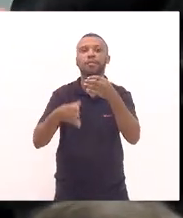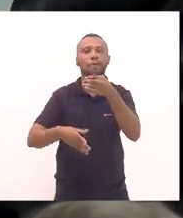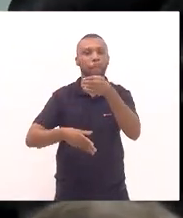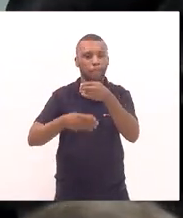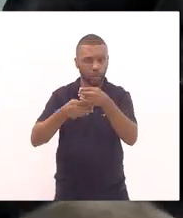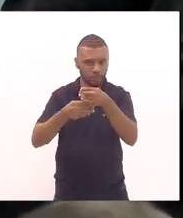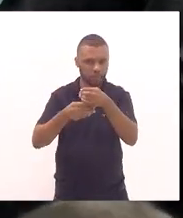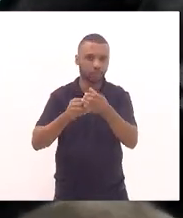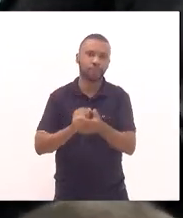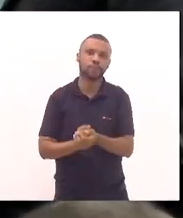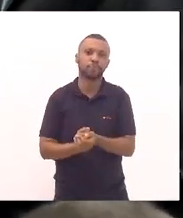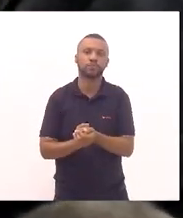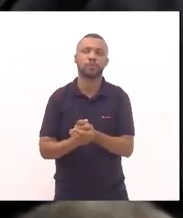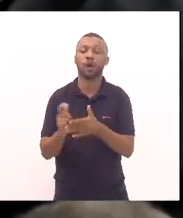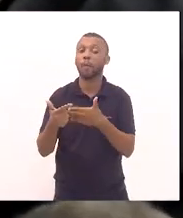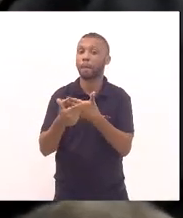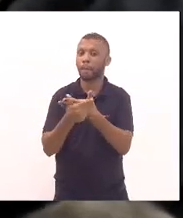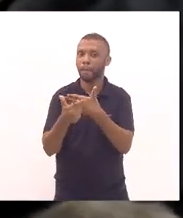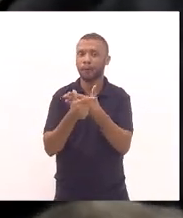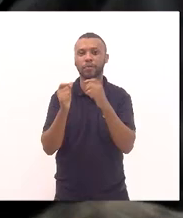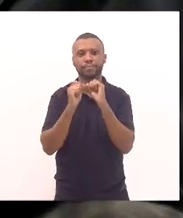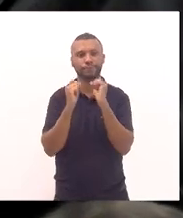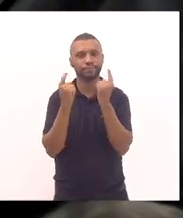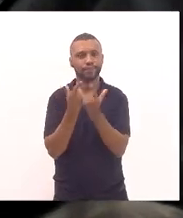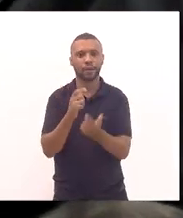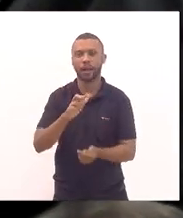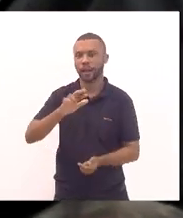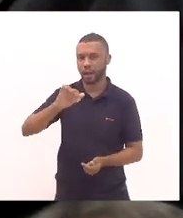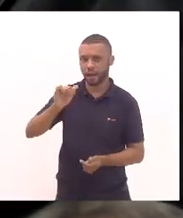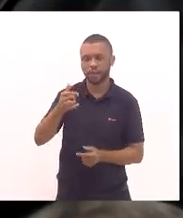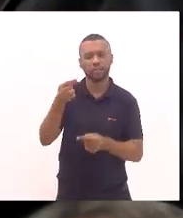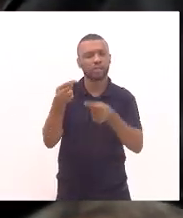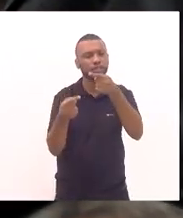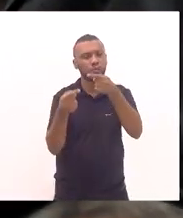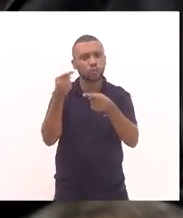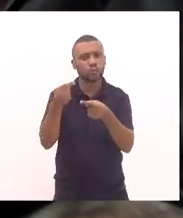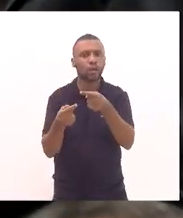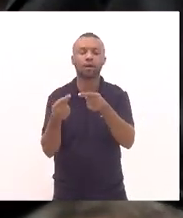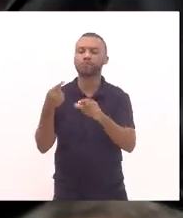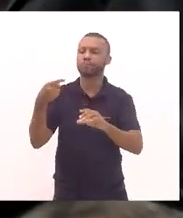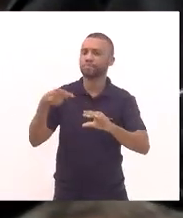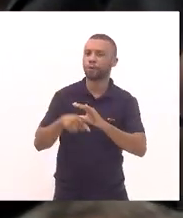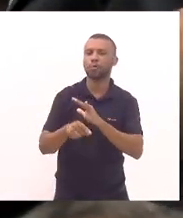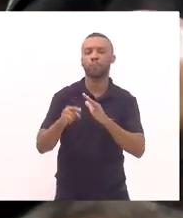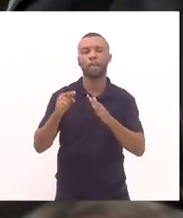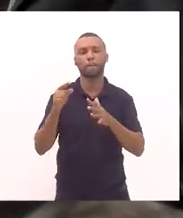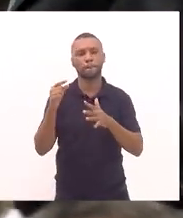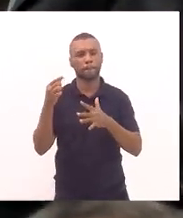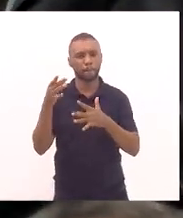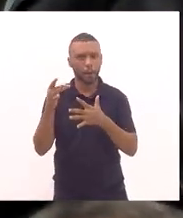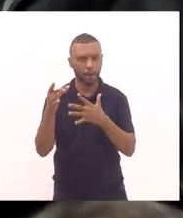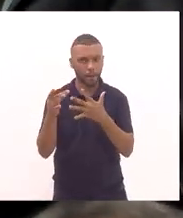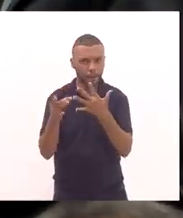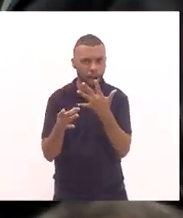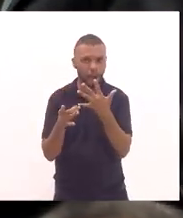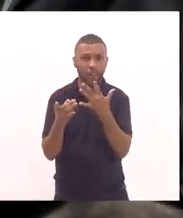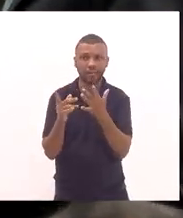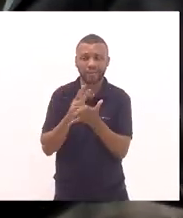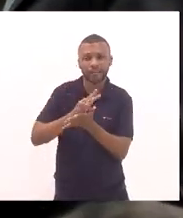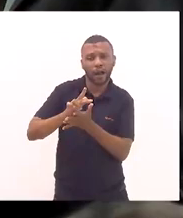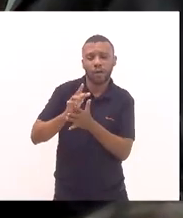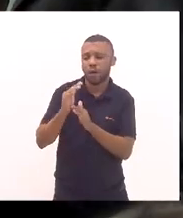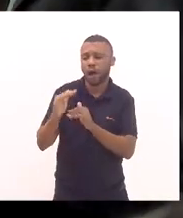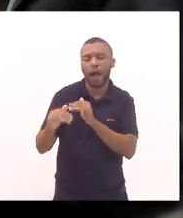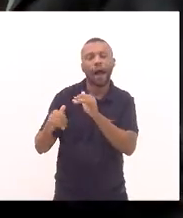papel do Parlamento Estadual na discussão e no aprofundamento de vários avanços em